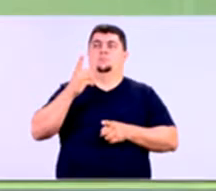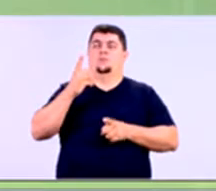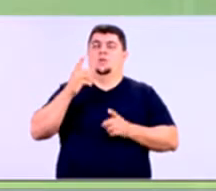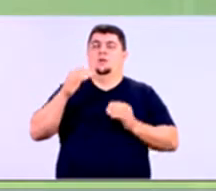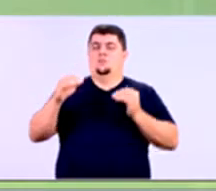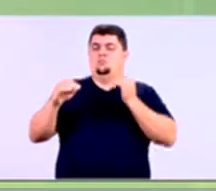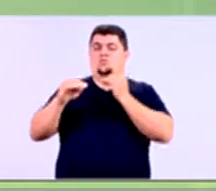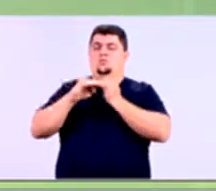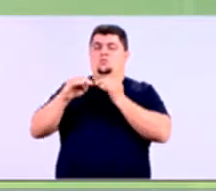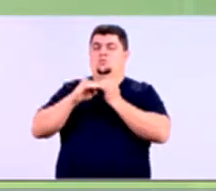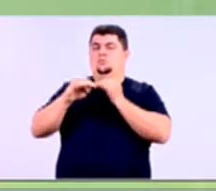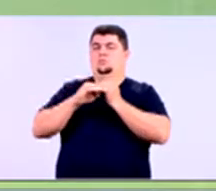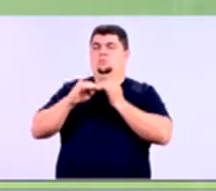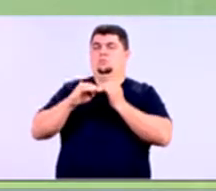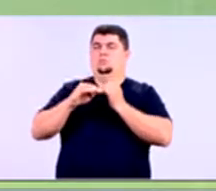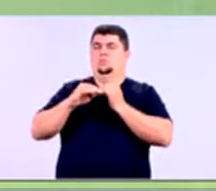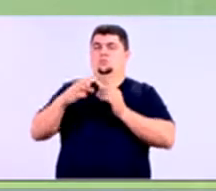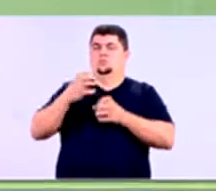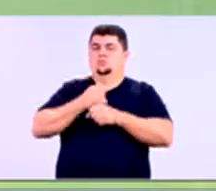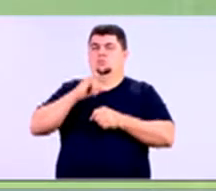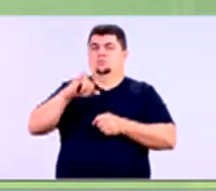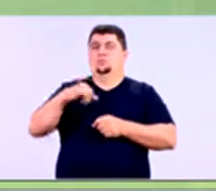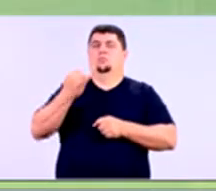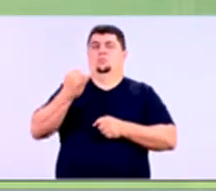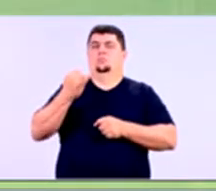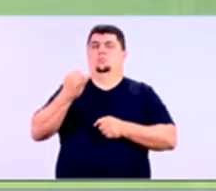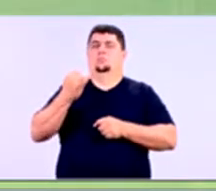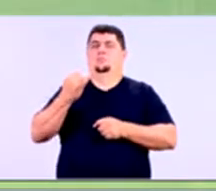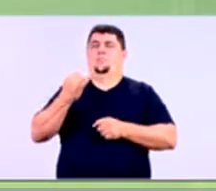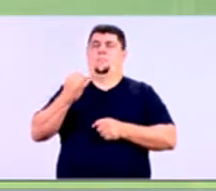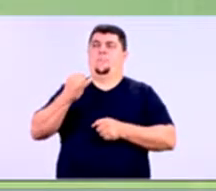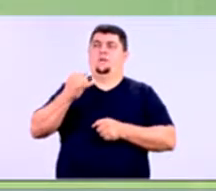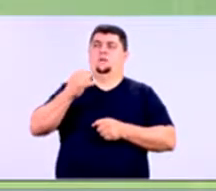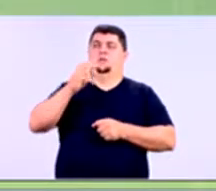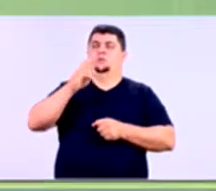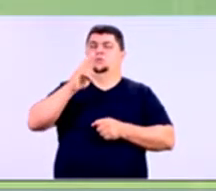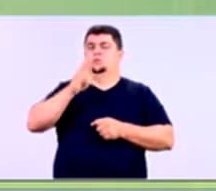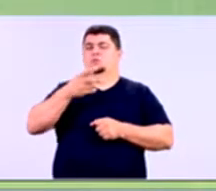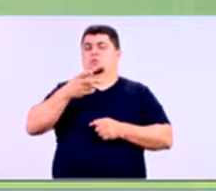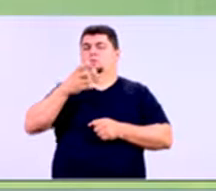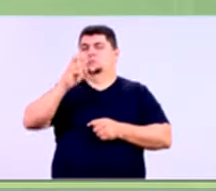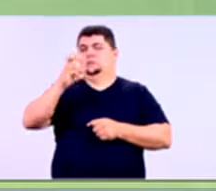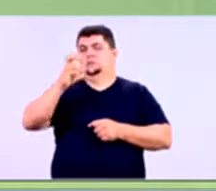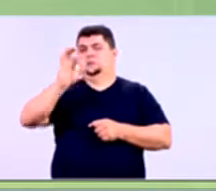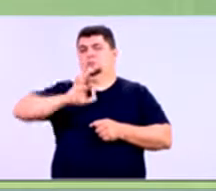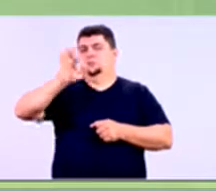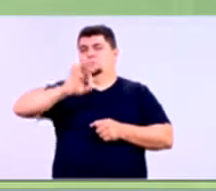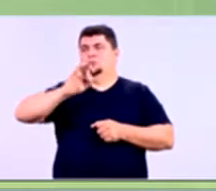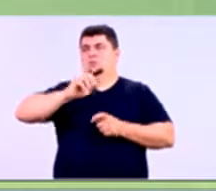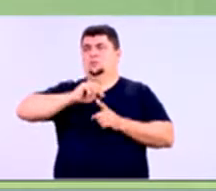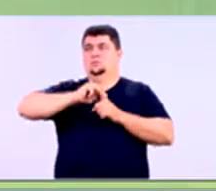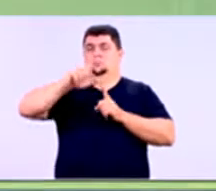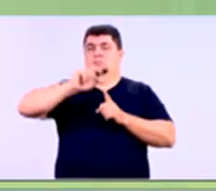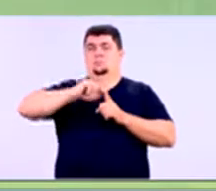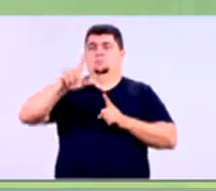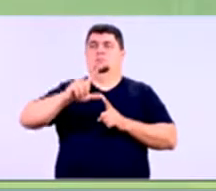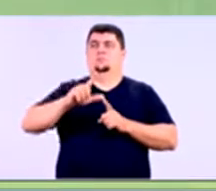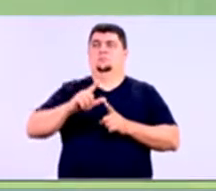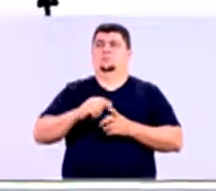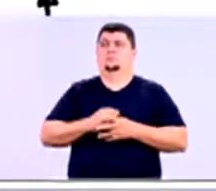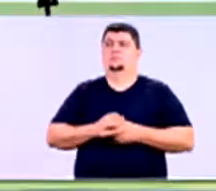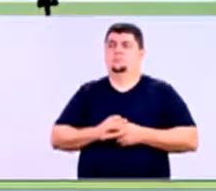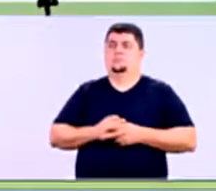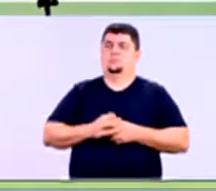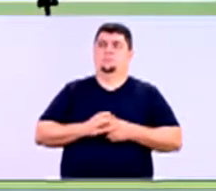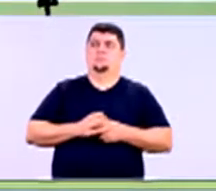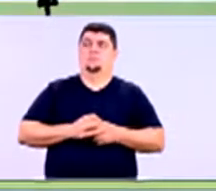seja, estou falando de juros compostos, a uma taxa de 2,5% ao mês. Então,